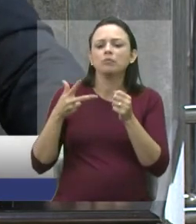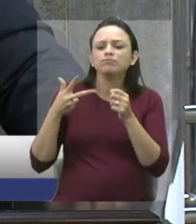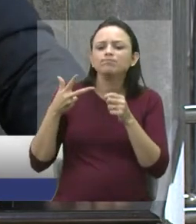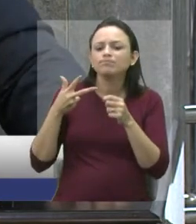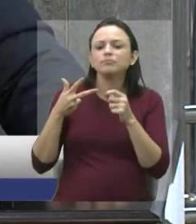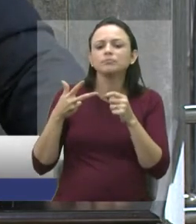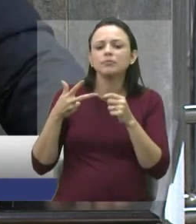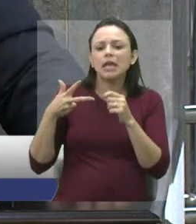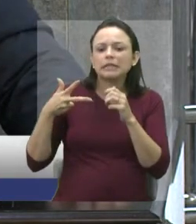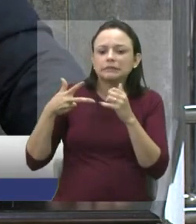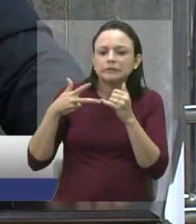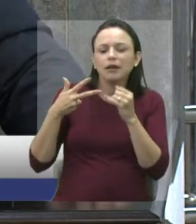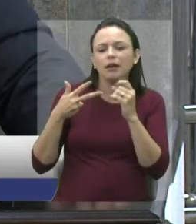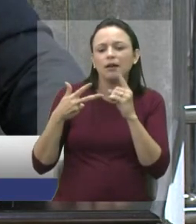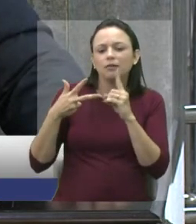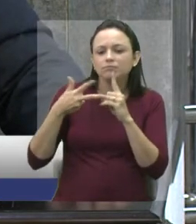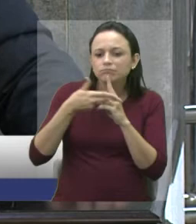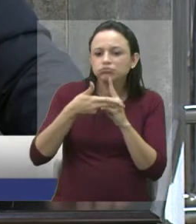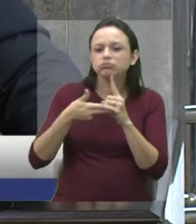Então,